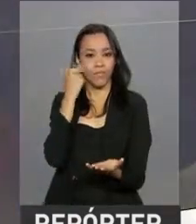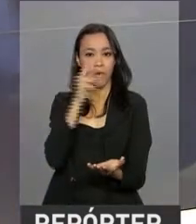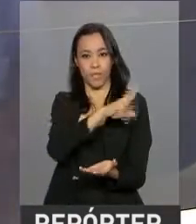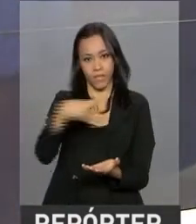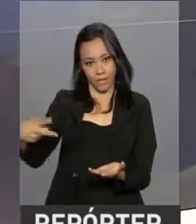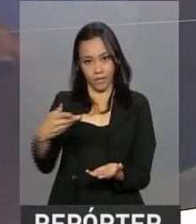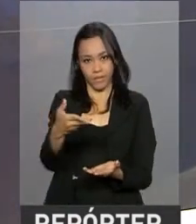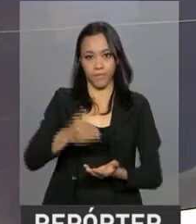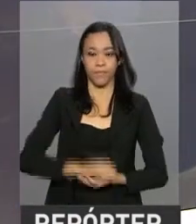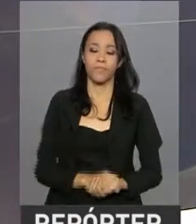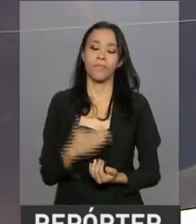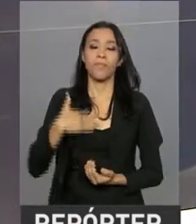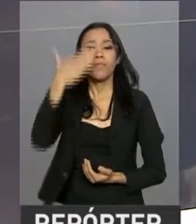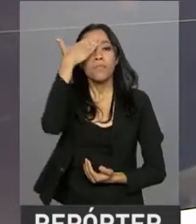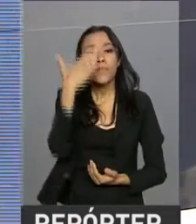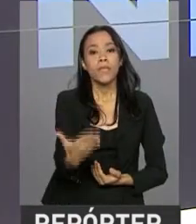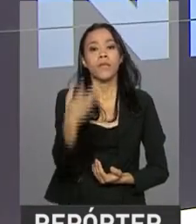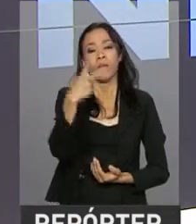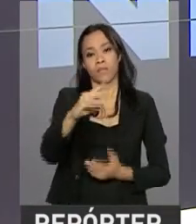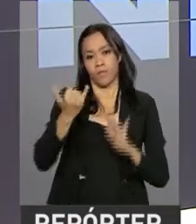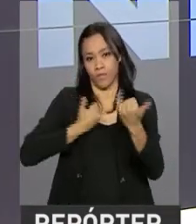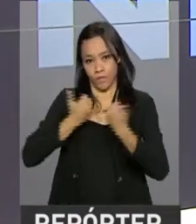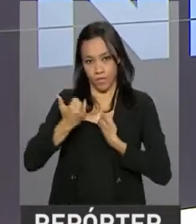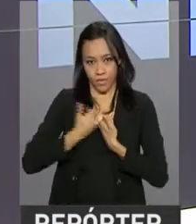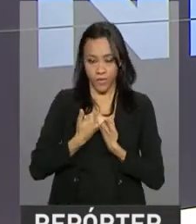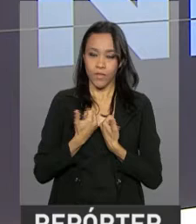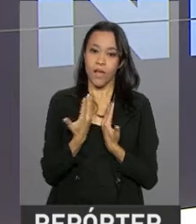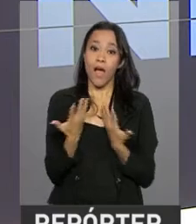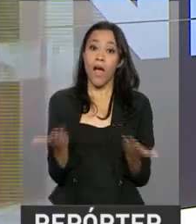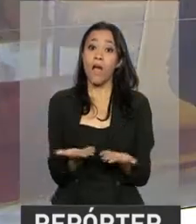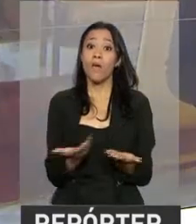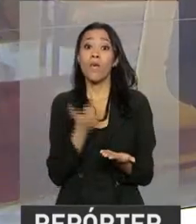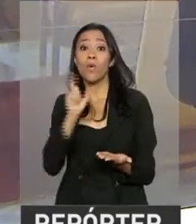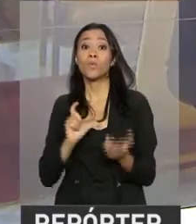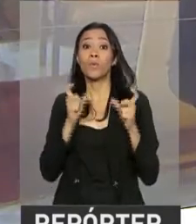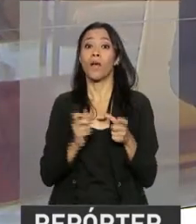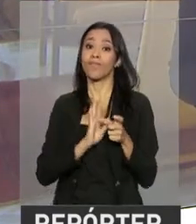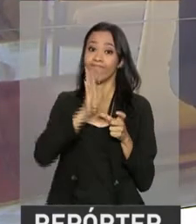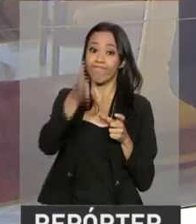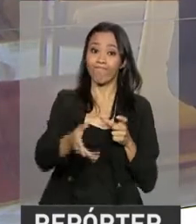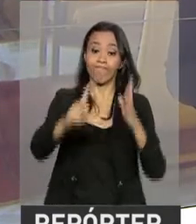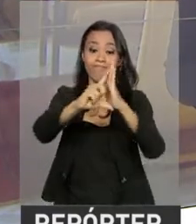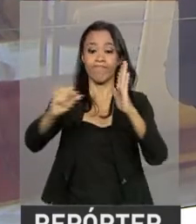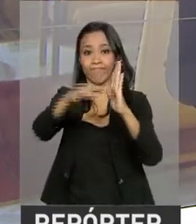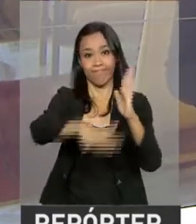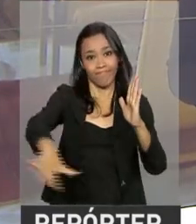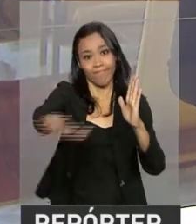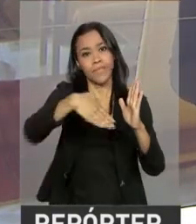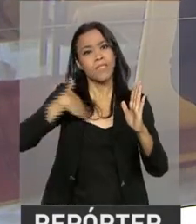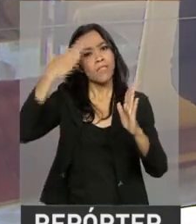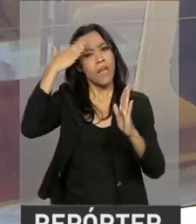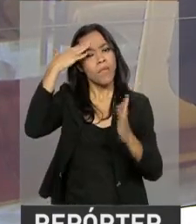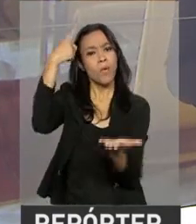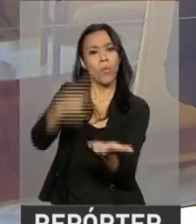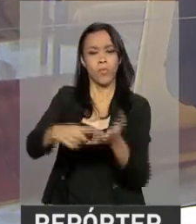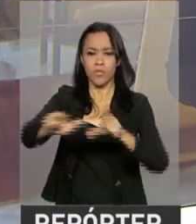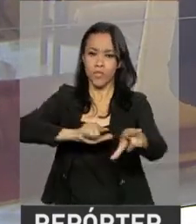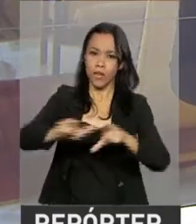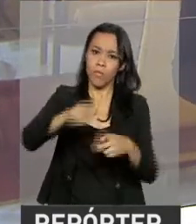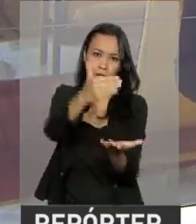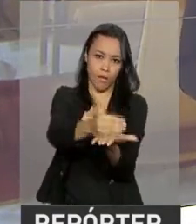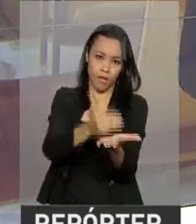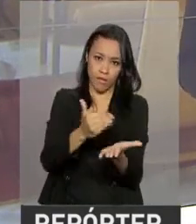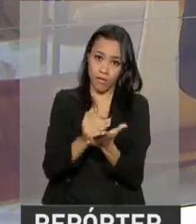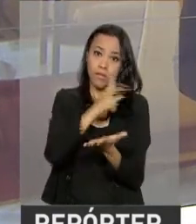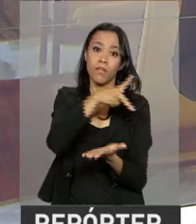com você Renata Obrigada né e pelas suas informações e do congresso nacional vamos ao Palácio do Planalto o detalhes da agenda do presidente em exercício